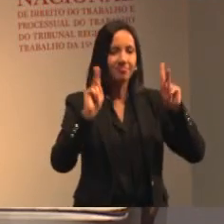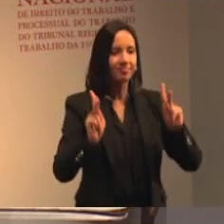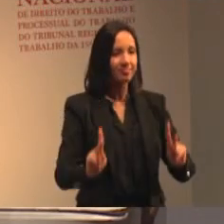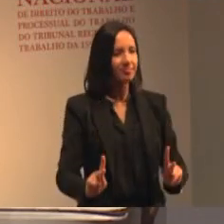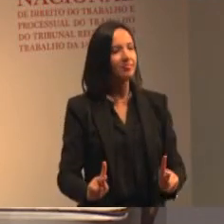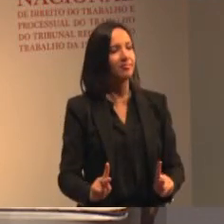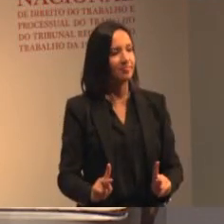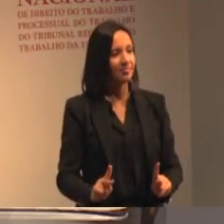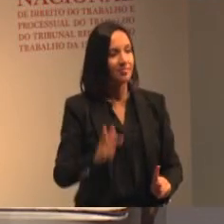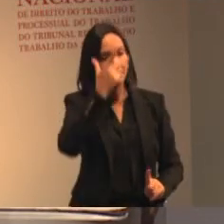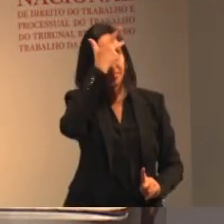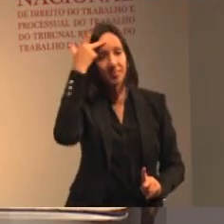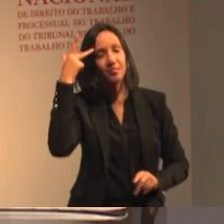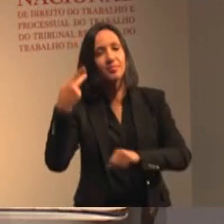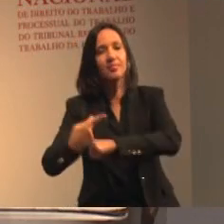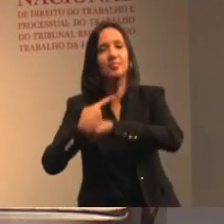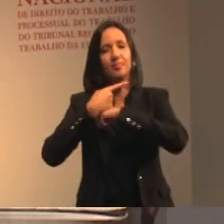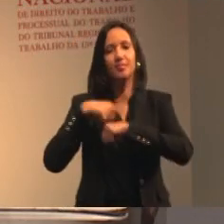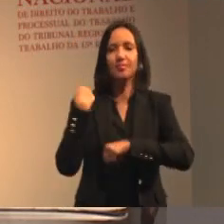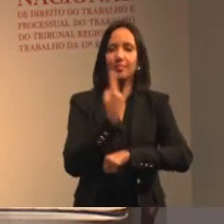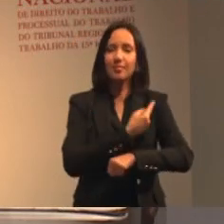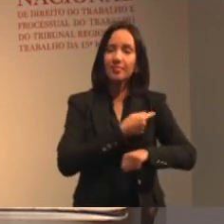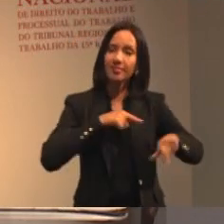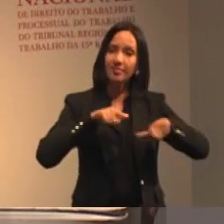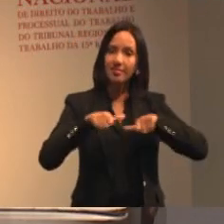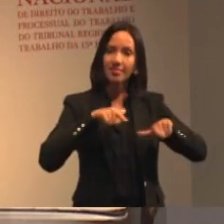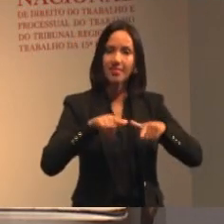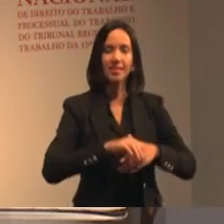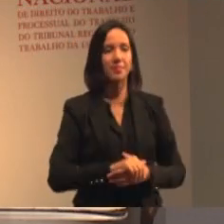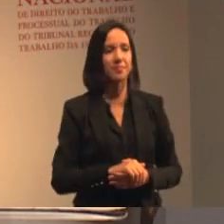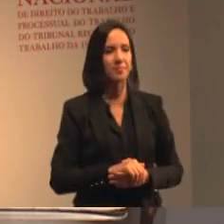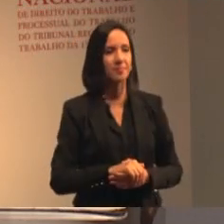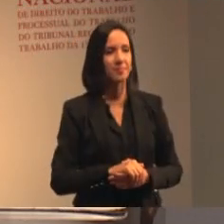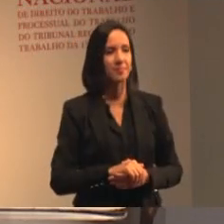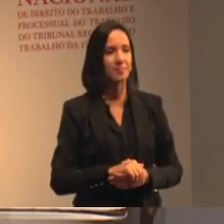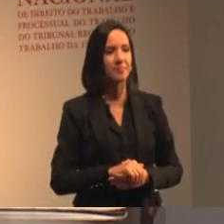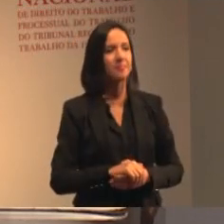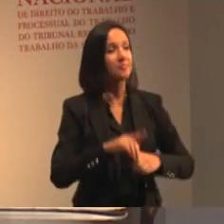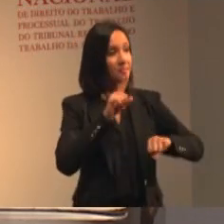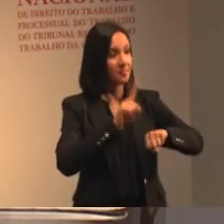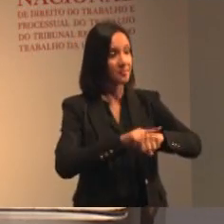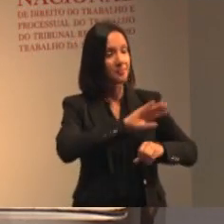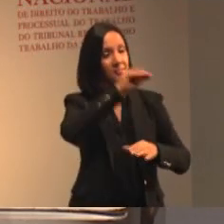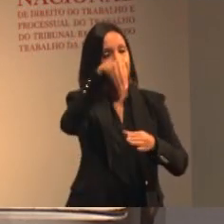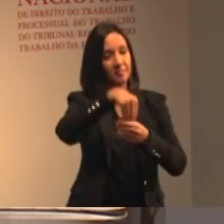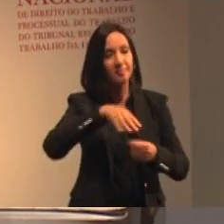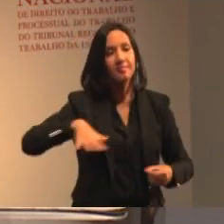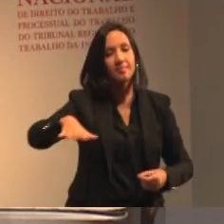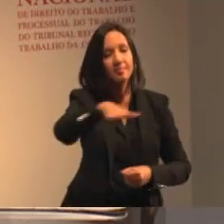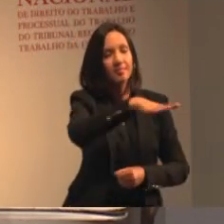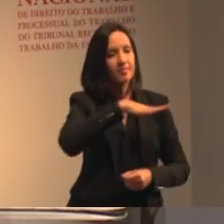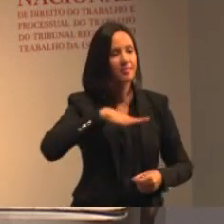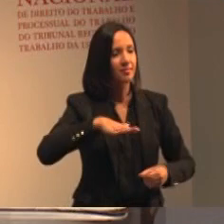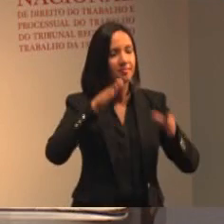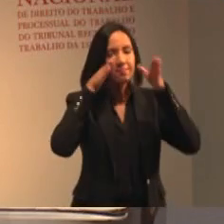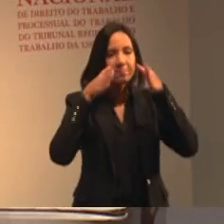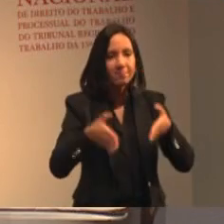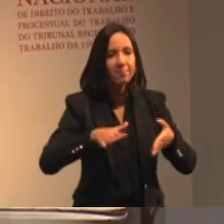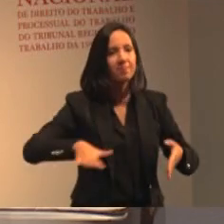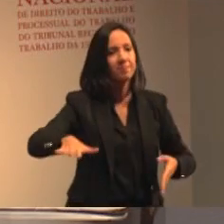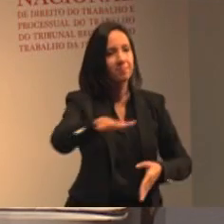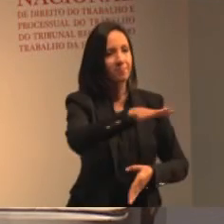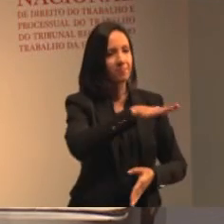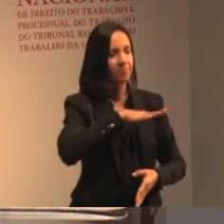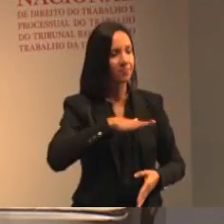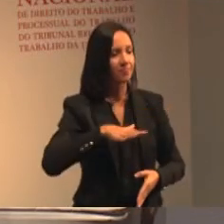se socorrem das nossas atividades. É dentro desse universo que nos voltamos a este conclave,